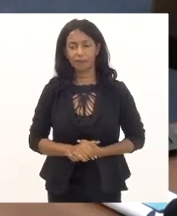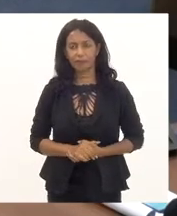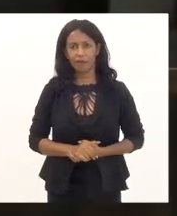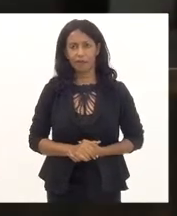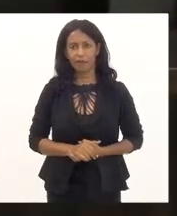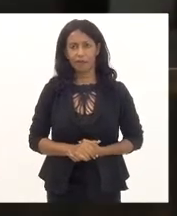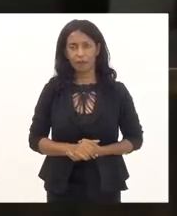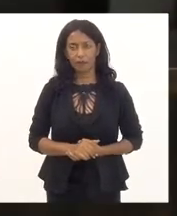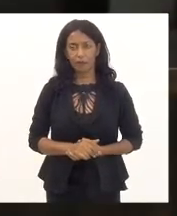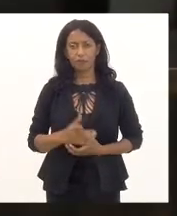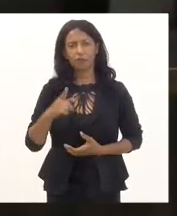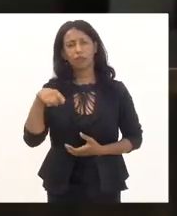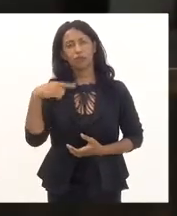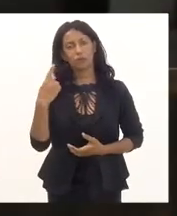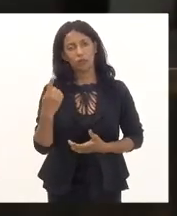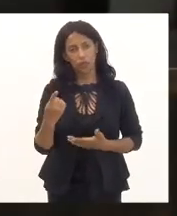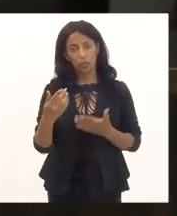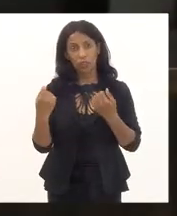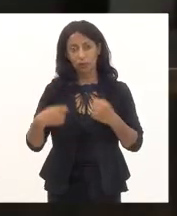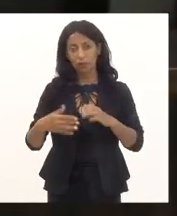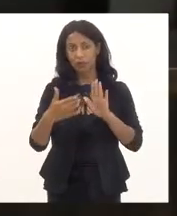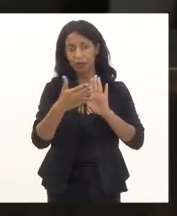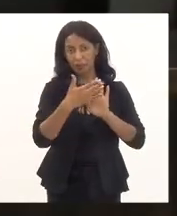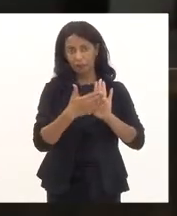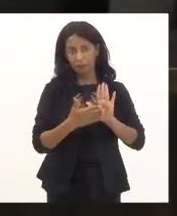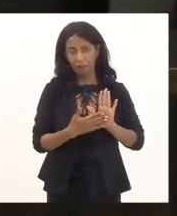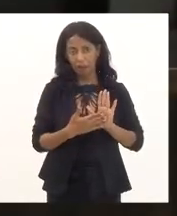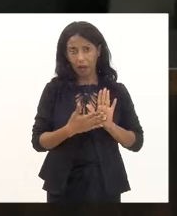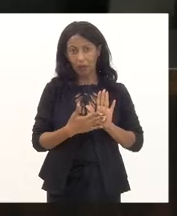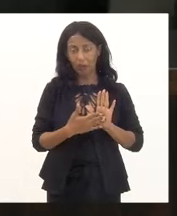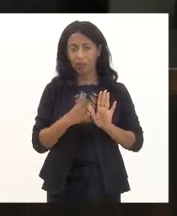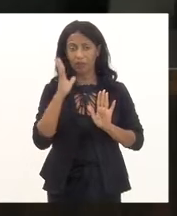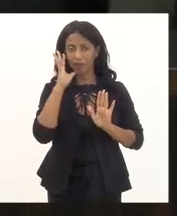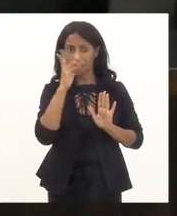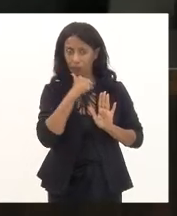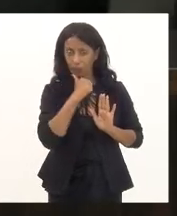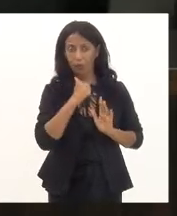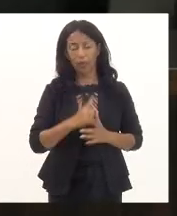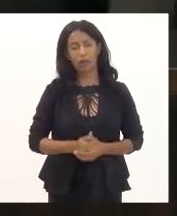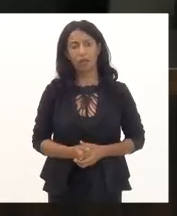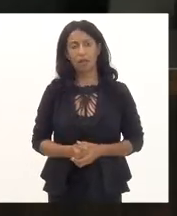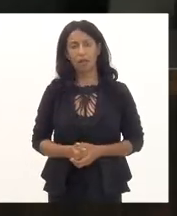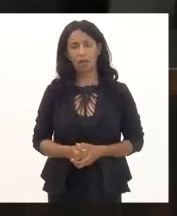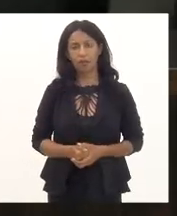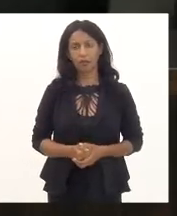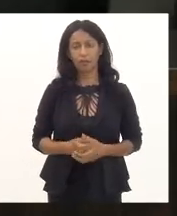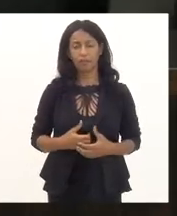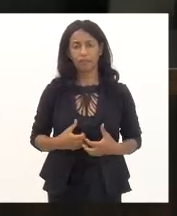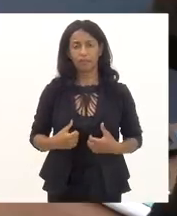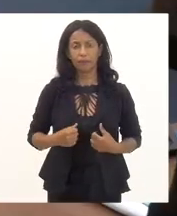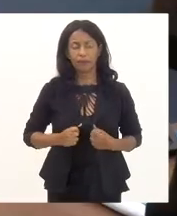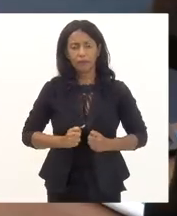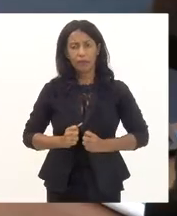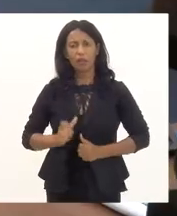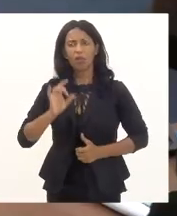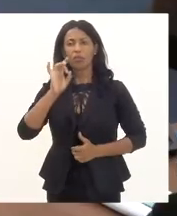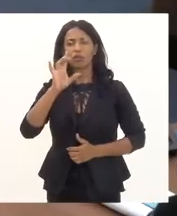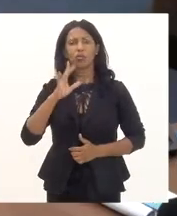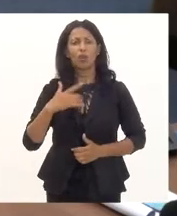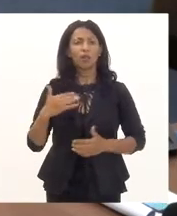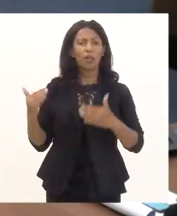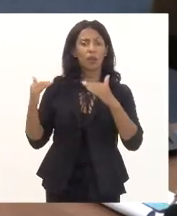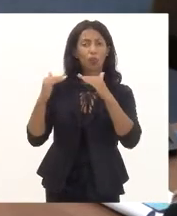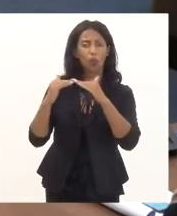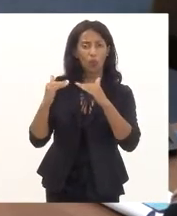Olha só, nós precisamos ainda terminar uma pauta, uma sessão extraordinária, ela é longa. Só ia concordar com algo que eu ouvi do deputado estadual Carlos